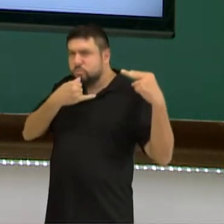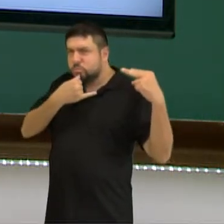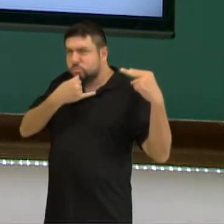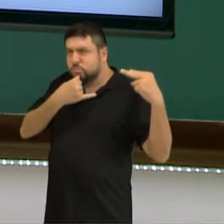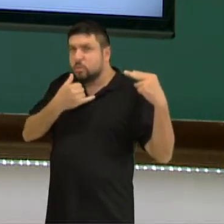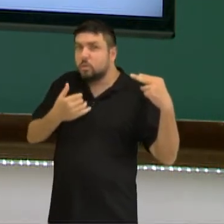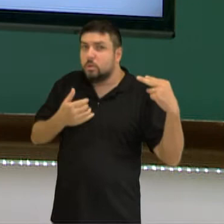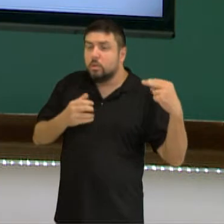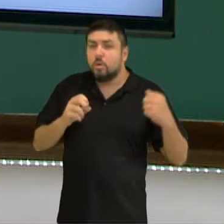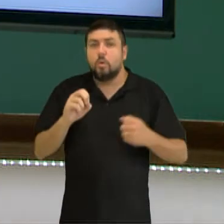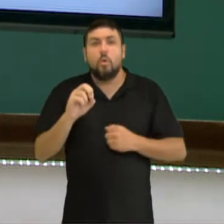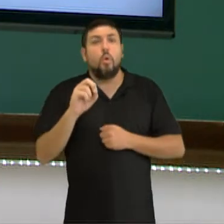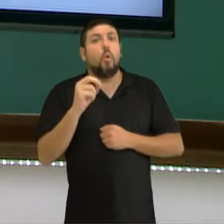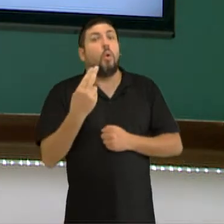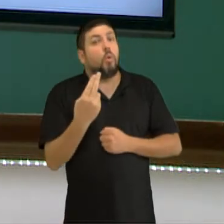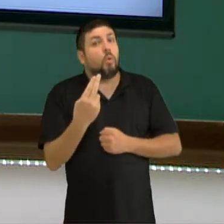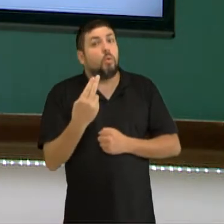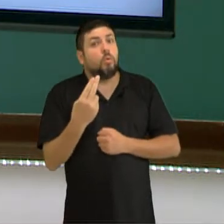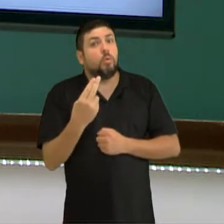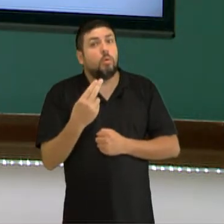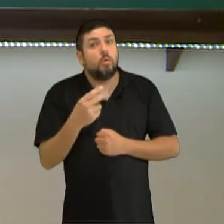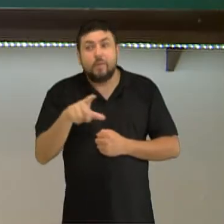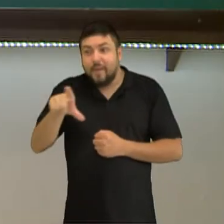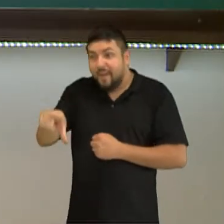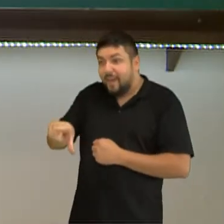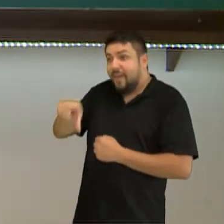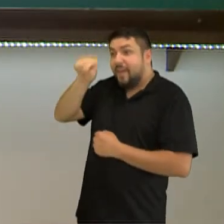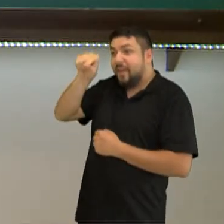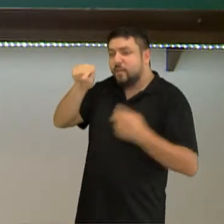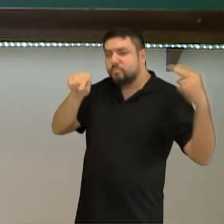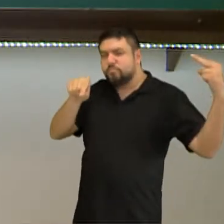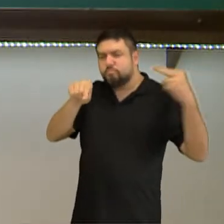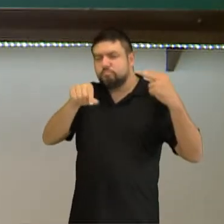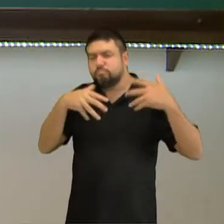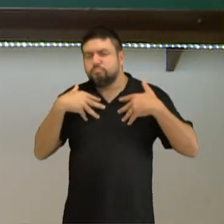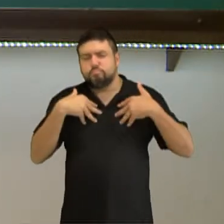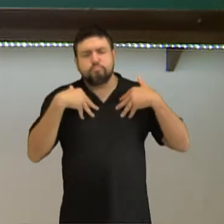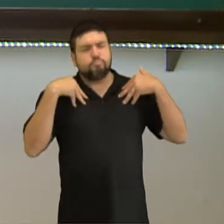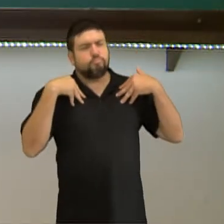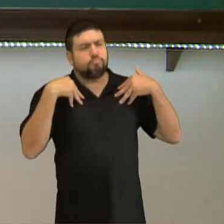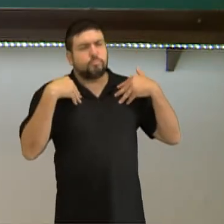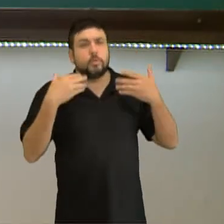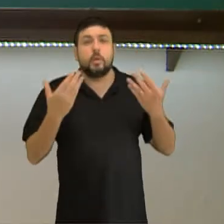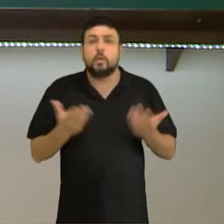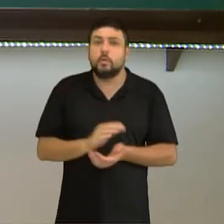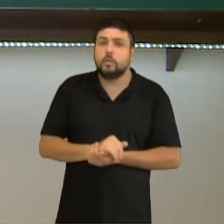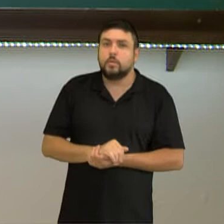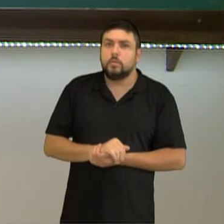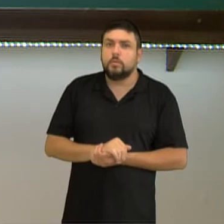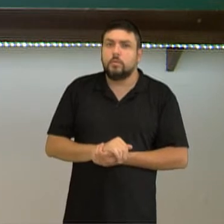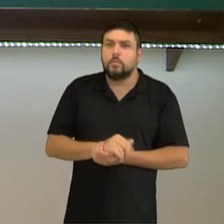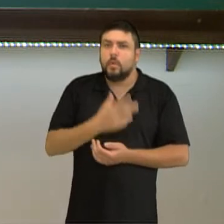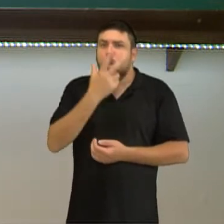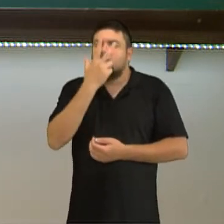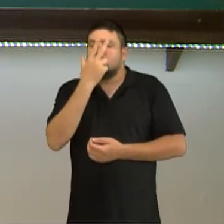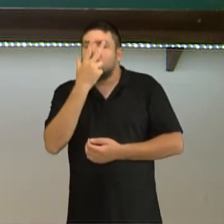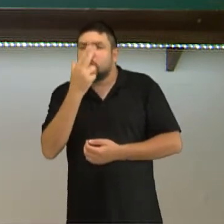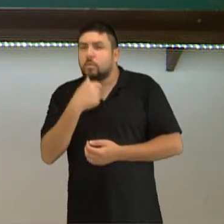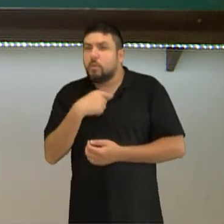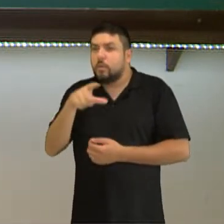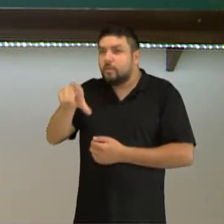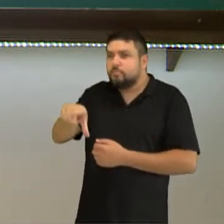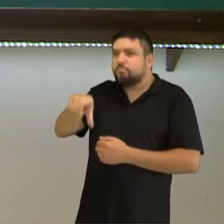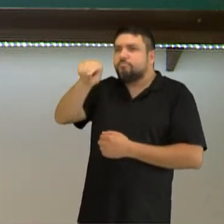pergunta: será que vão se orgulhar de mim? Eu decidi fazer isso. Será que isso vai gerar orgulho às pessoas